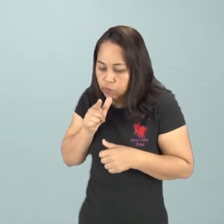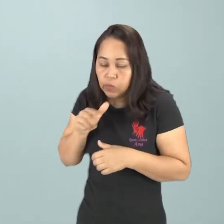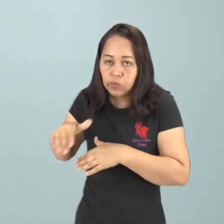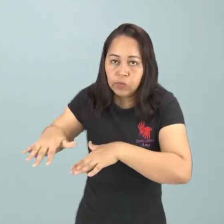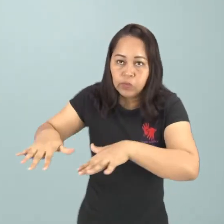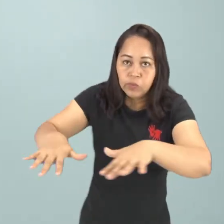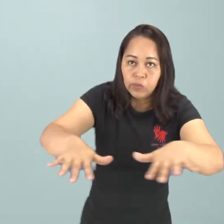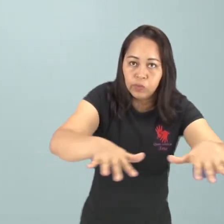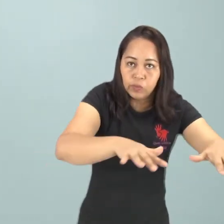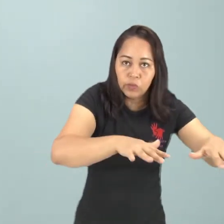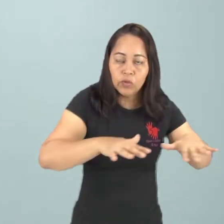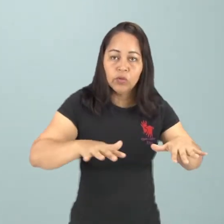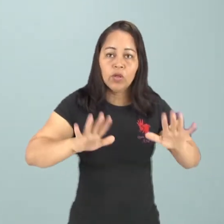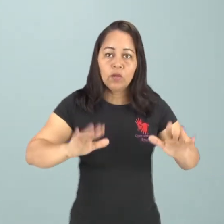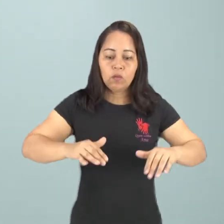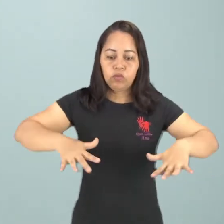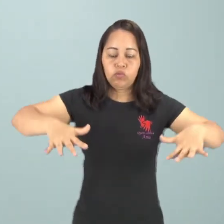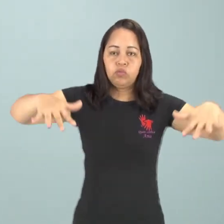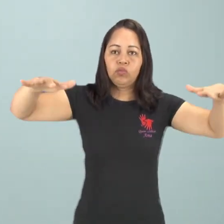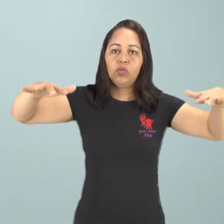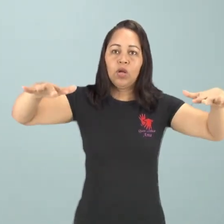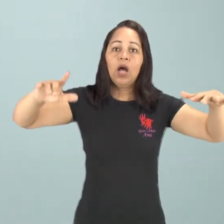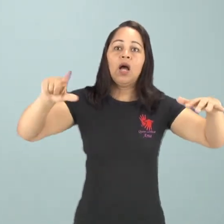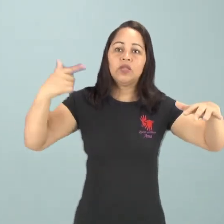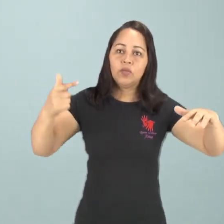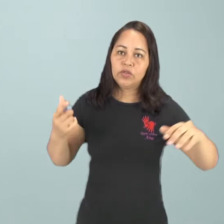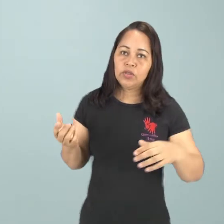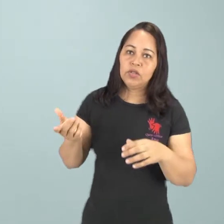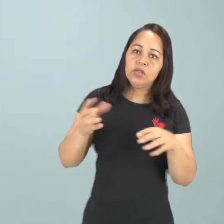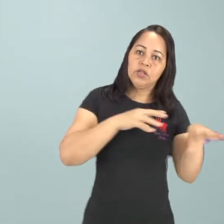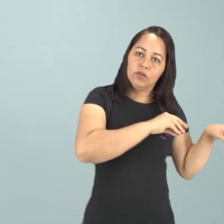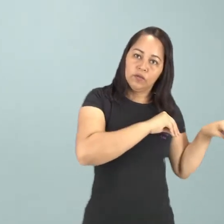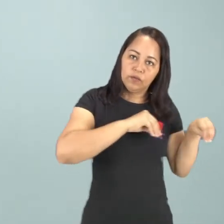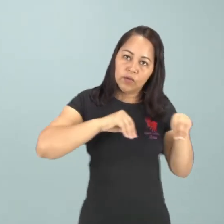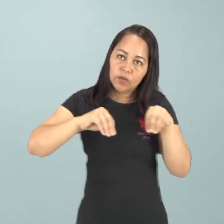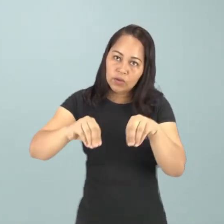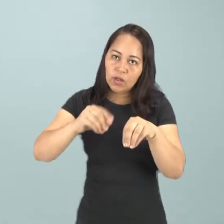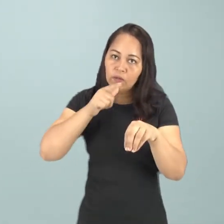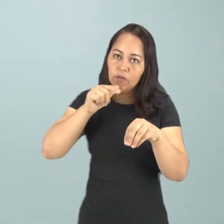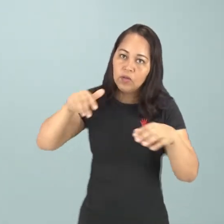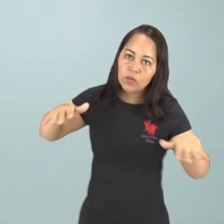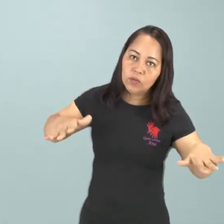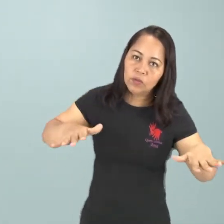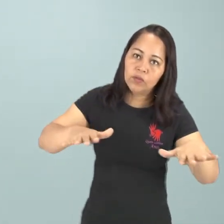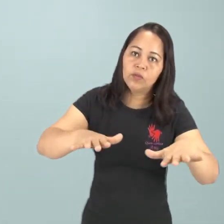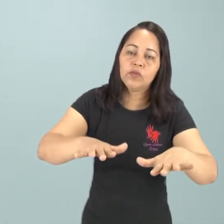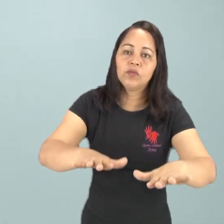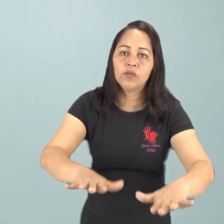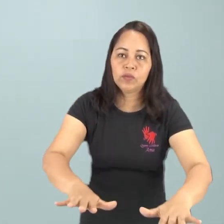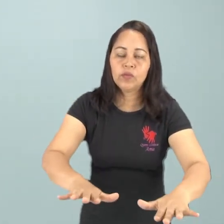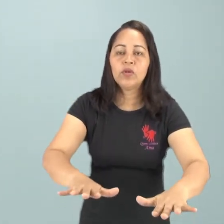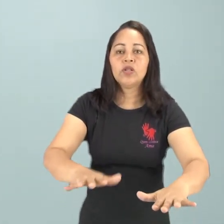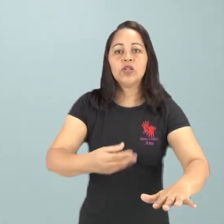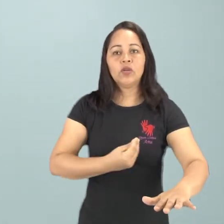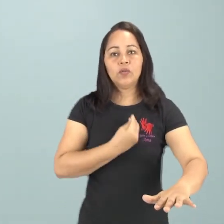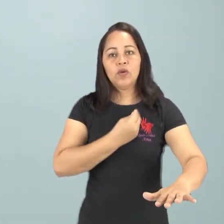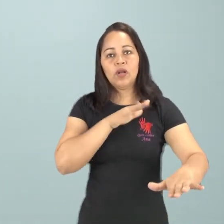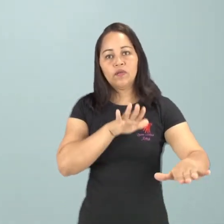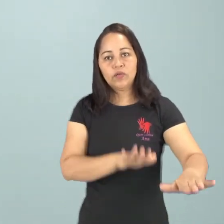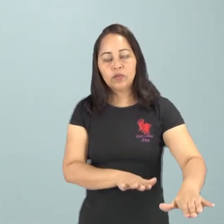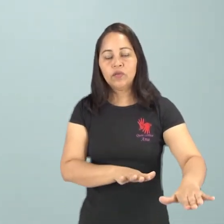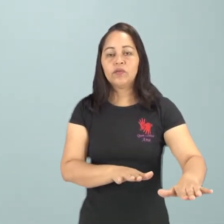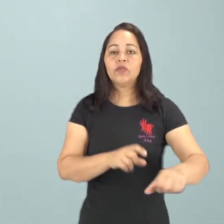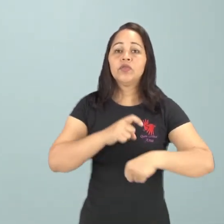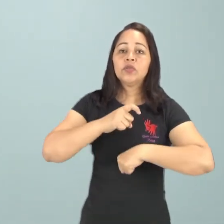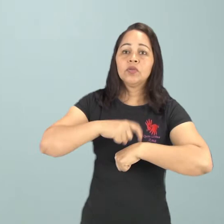elas inundavam, e aí quando o rio baixava, eles voltavam novamente para a mesma região. E aí, nesse momento, se